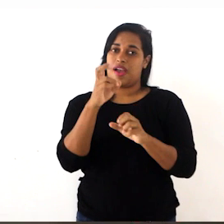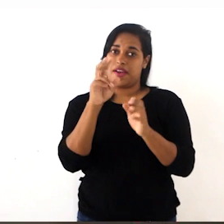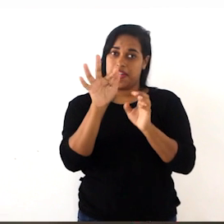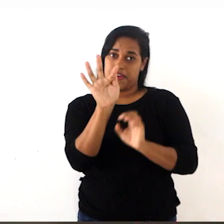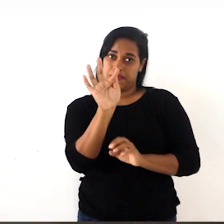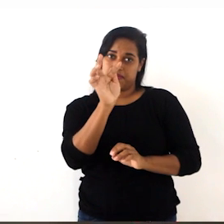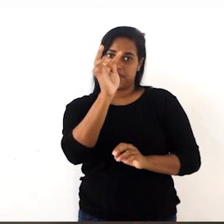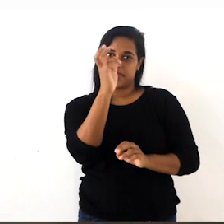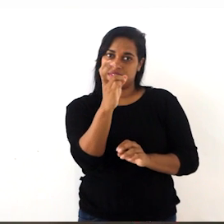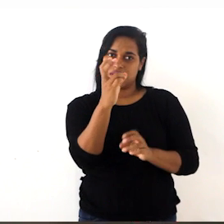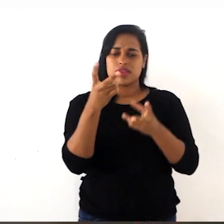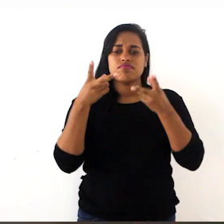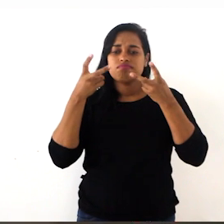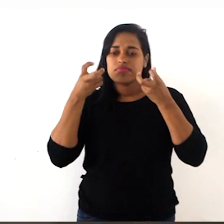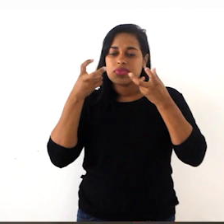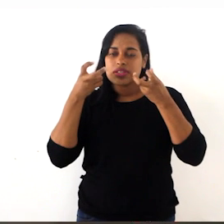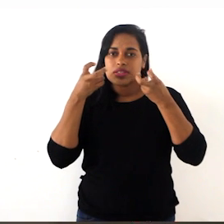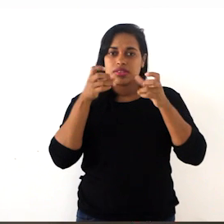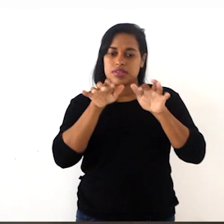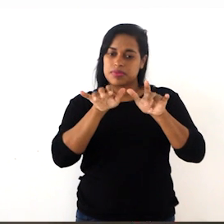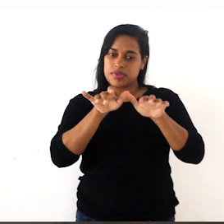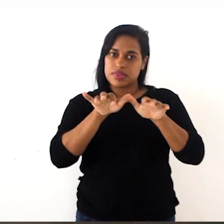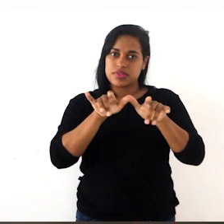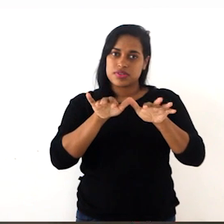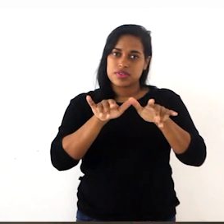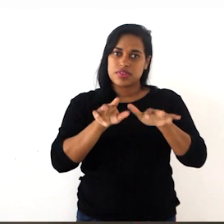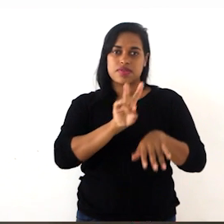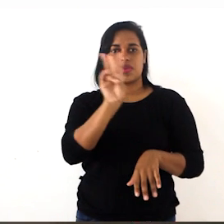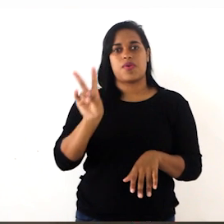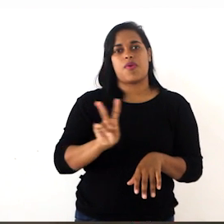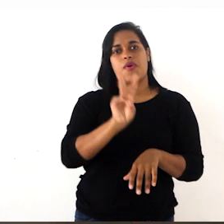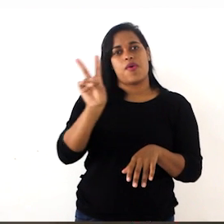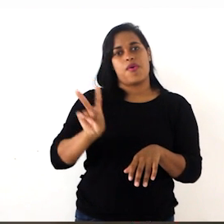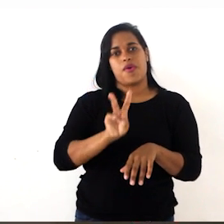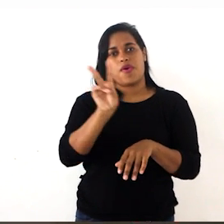F5, observe que ele escreveu o valor